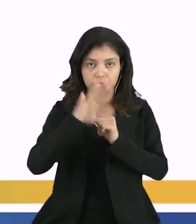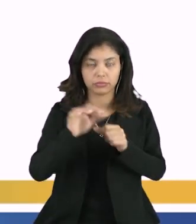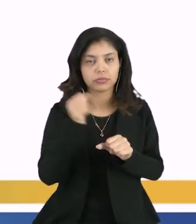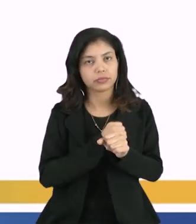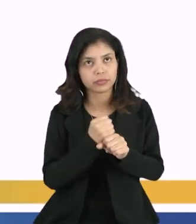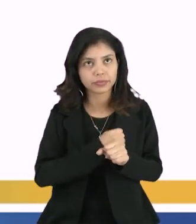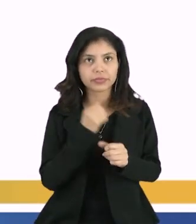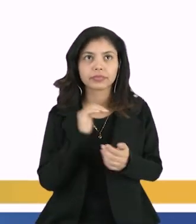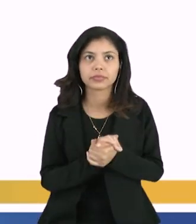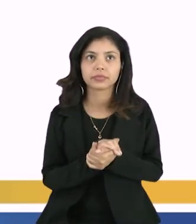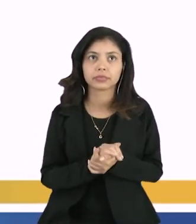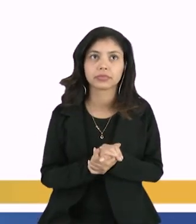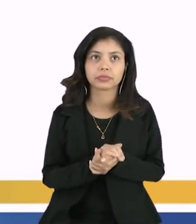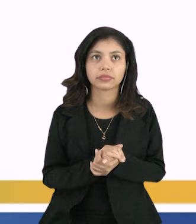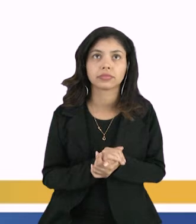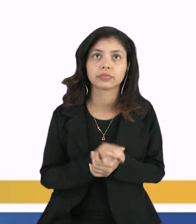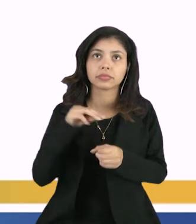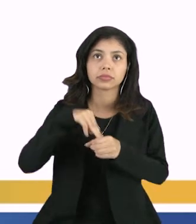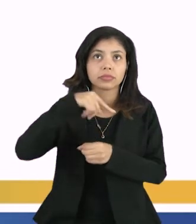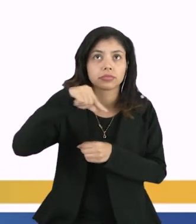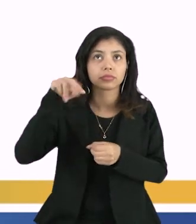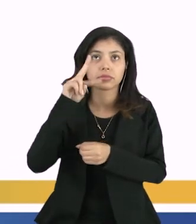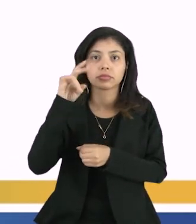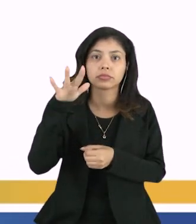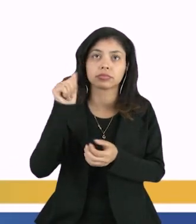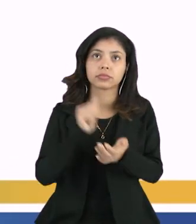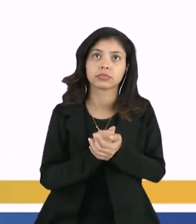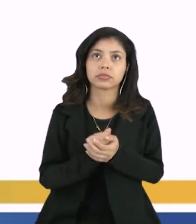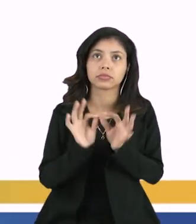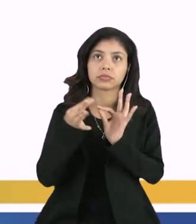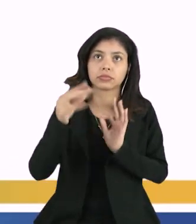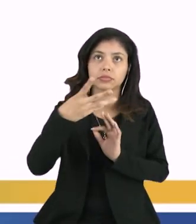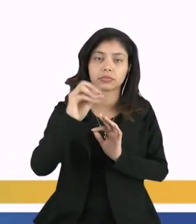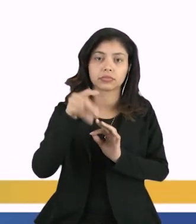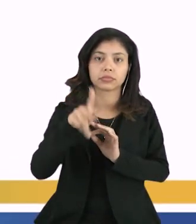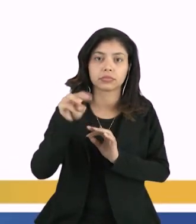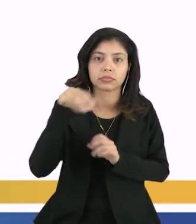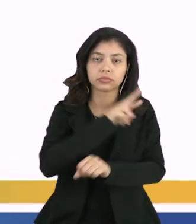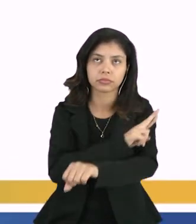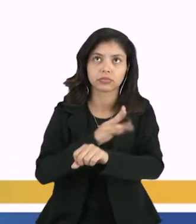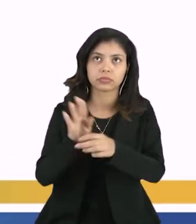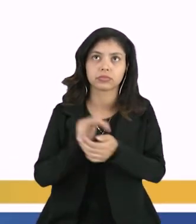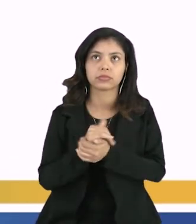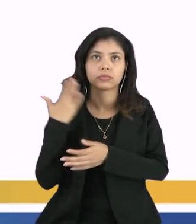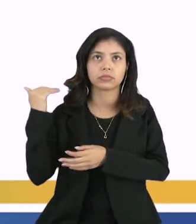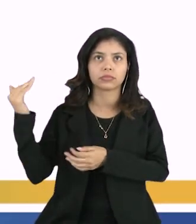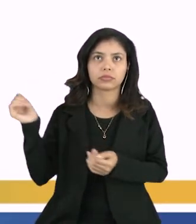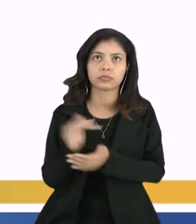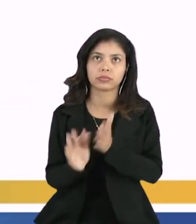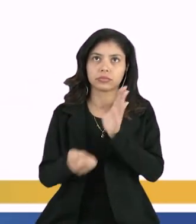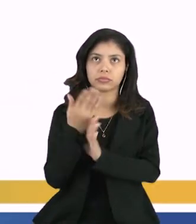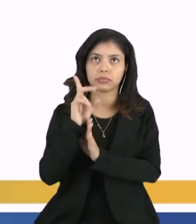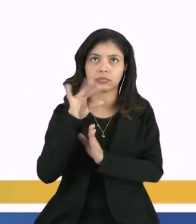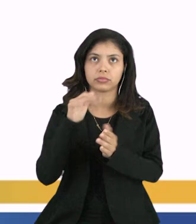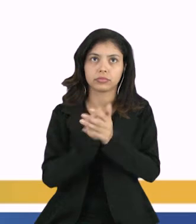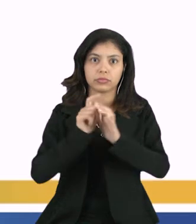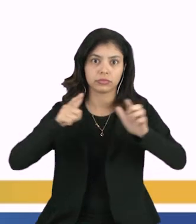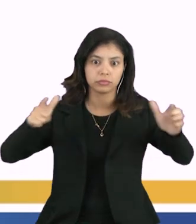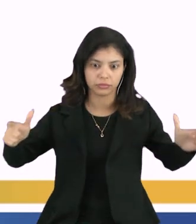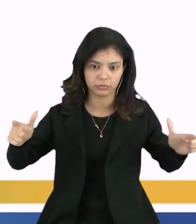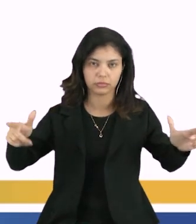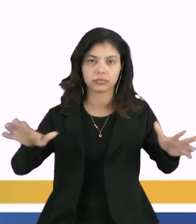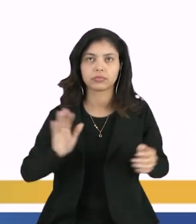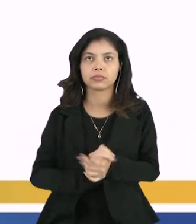os anos. O município de Tarauacá, distante 400 km de Rio Branco, ficou famoso pela produção de